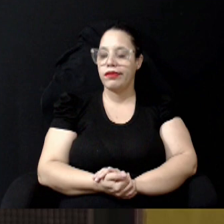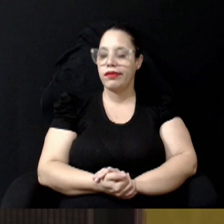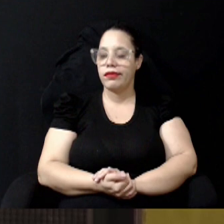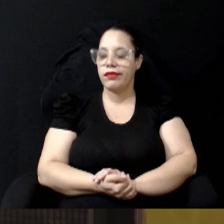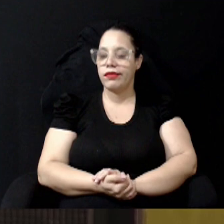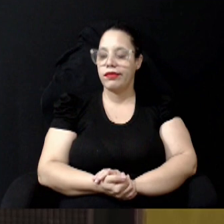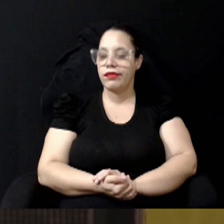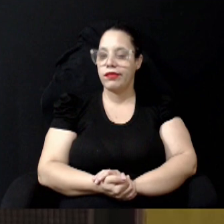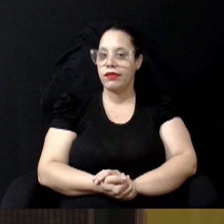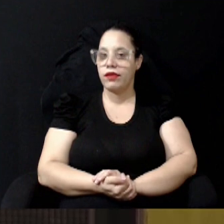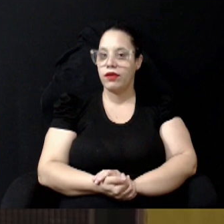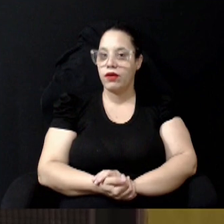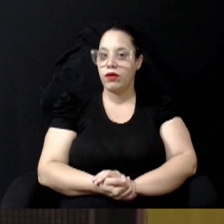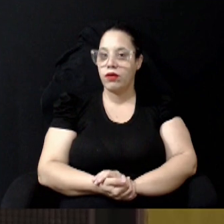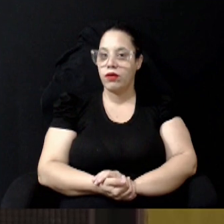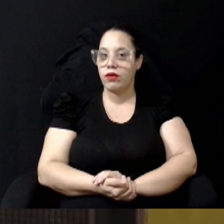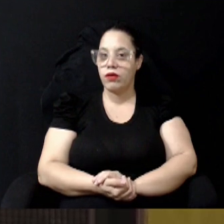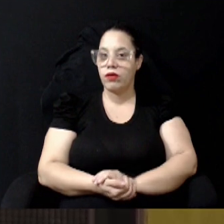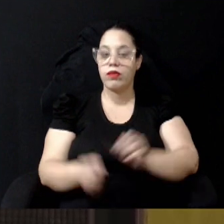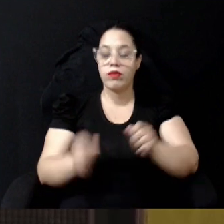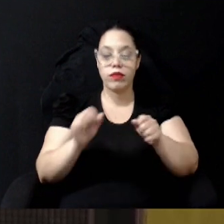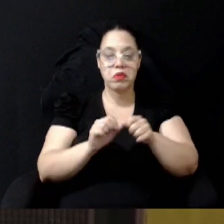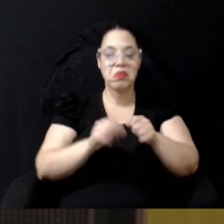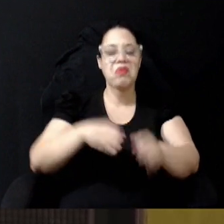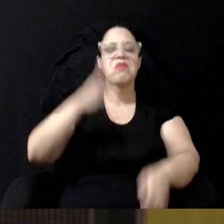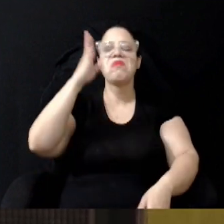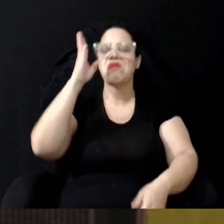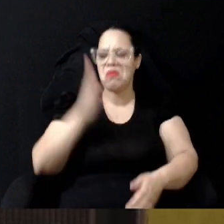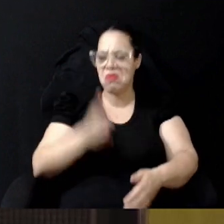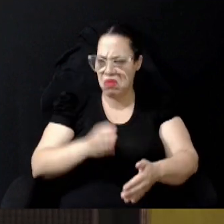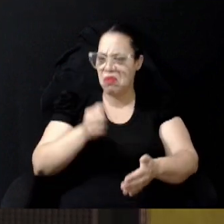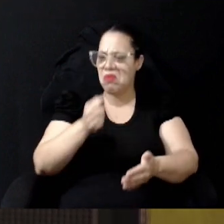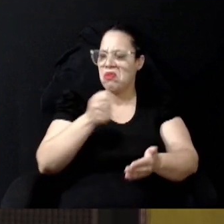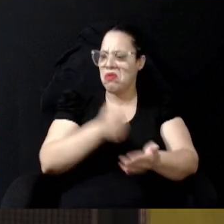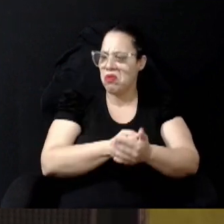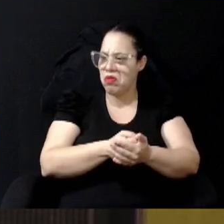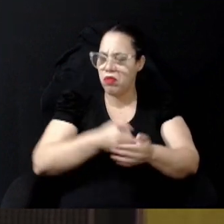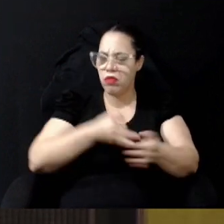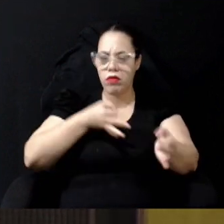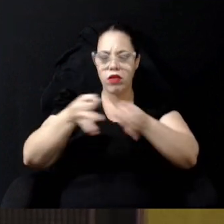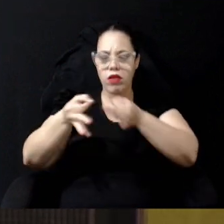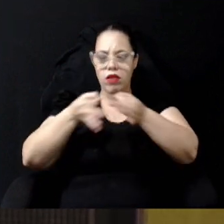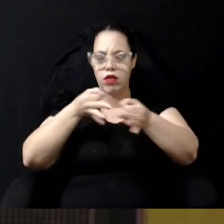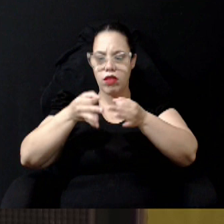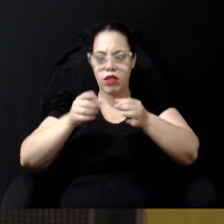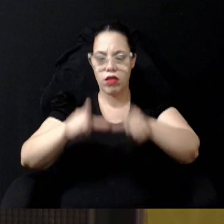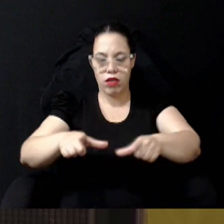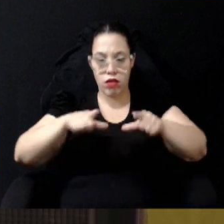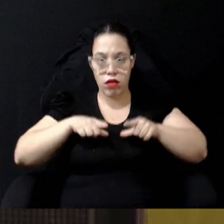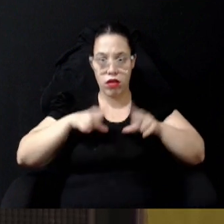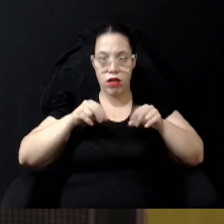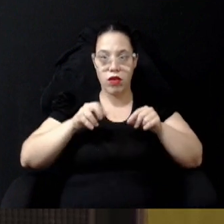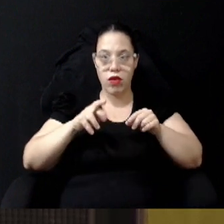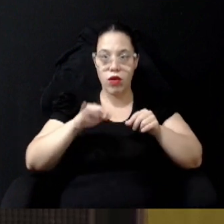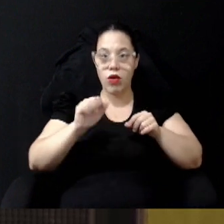dos quais nós fizemos questão de organizar a entrega dentro da Feira